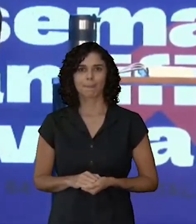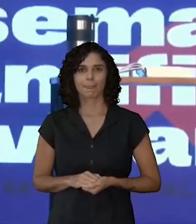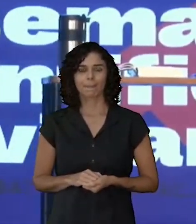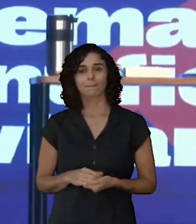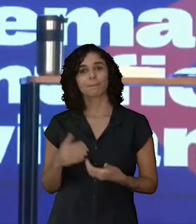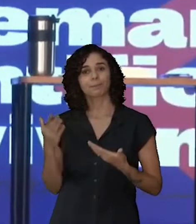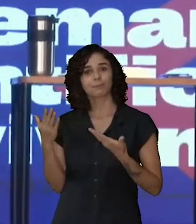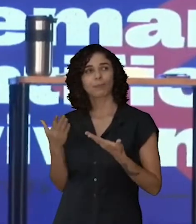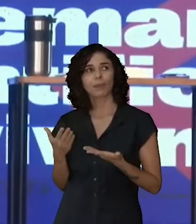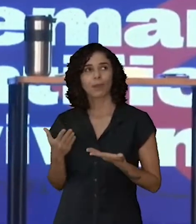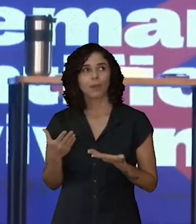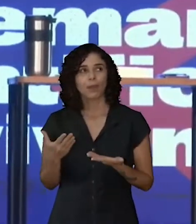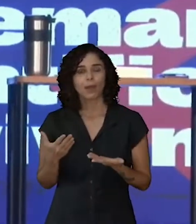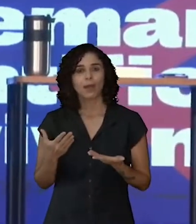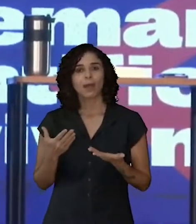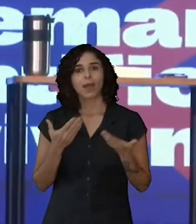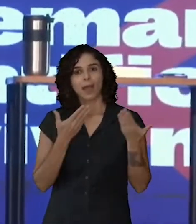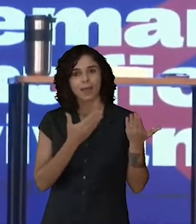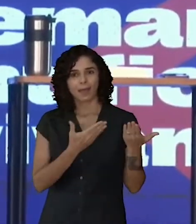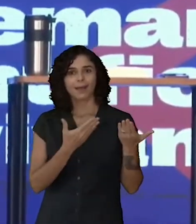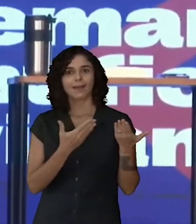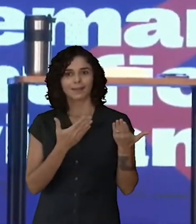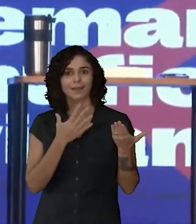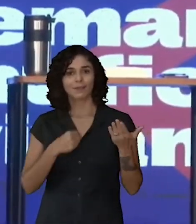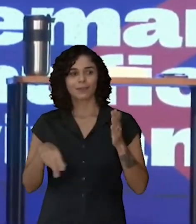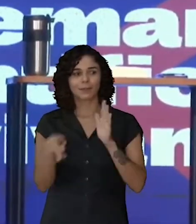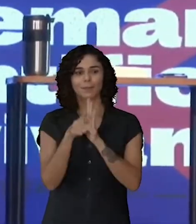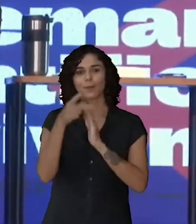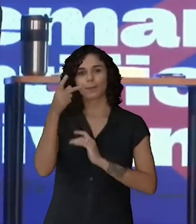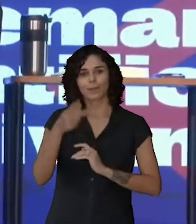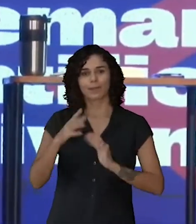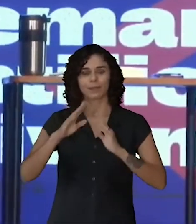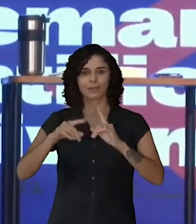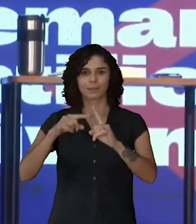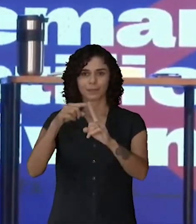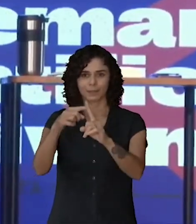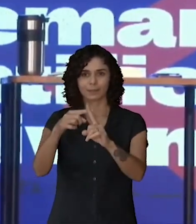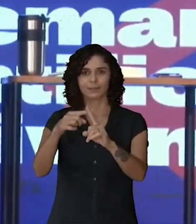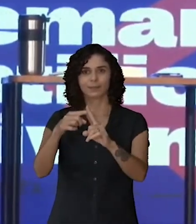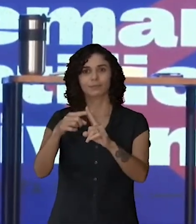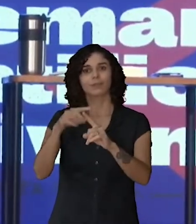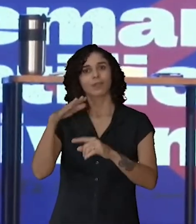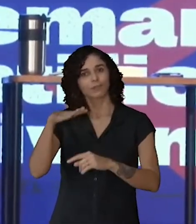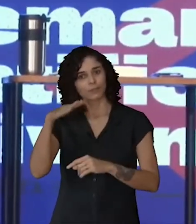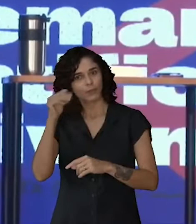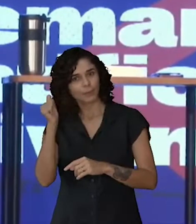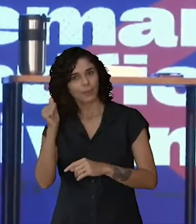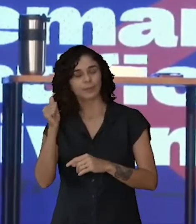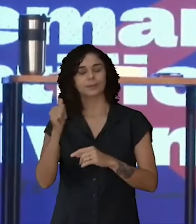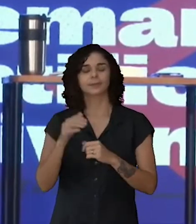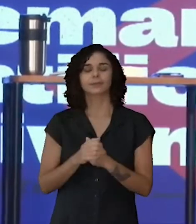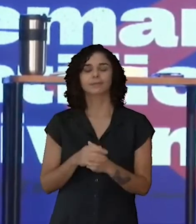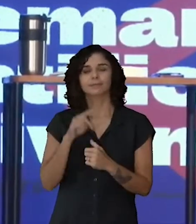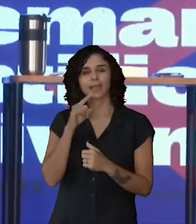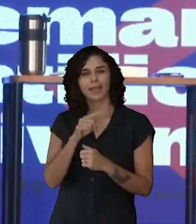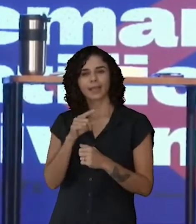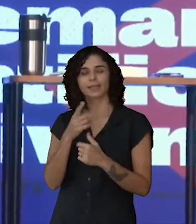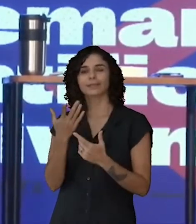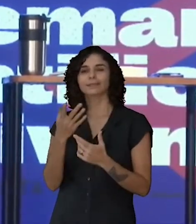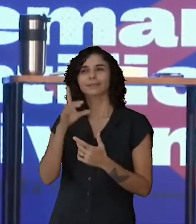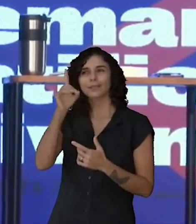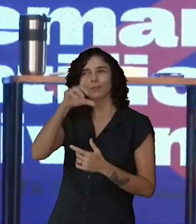Luísa é filha dessa casa, foi chamada nessa casa, foi separada por Deus para a obra do